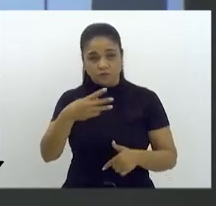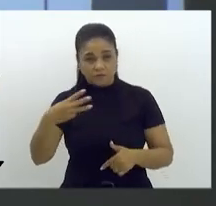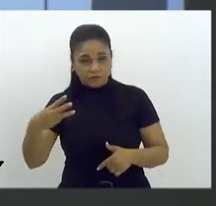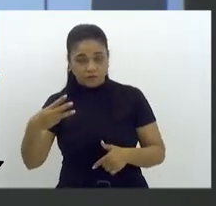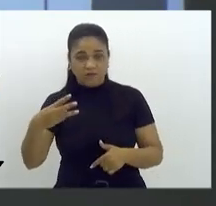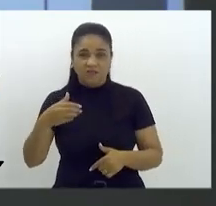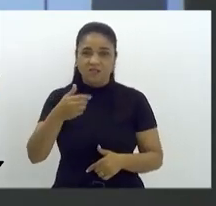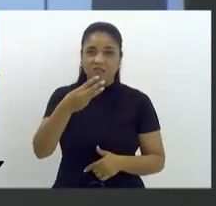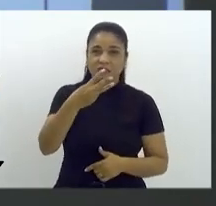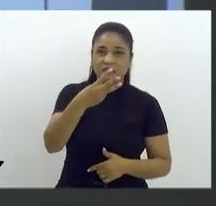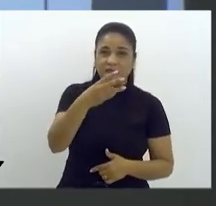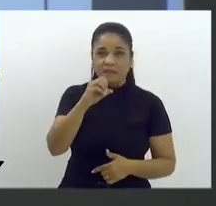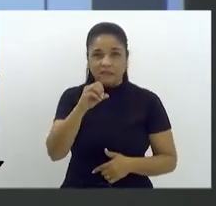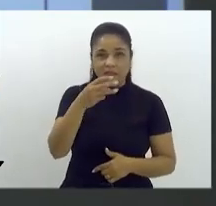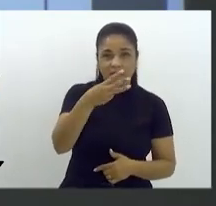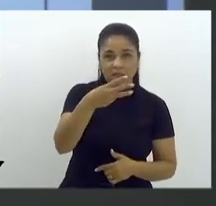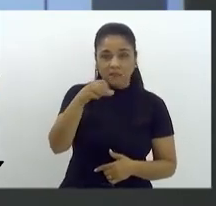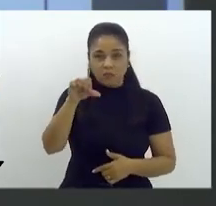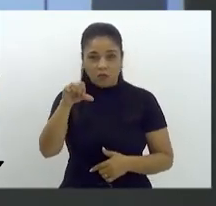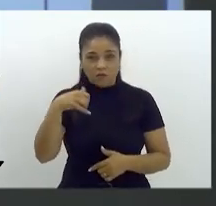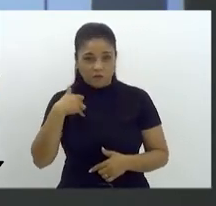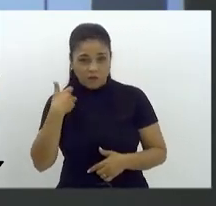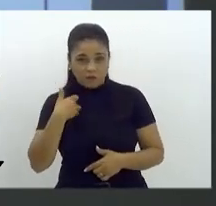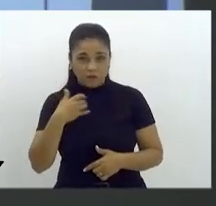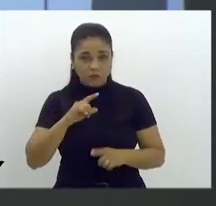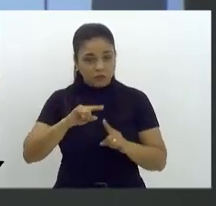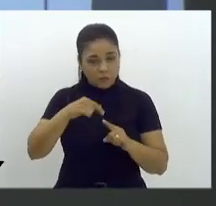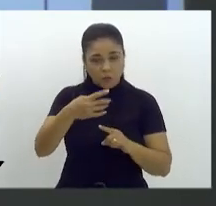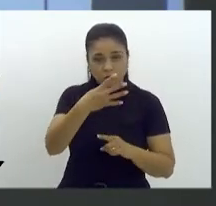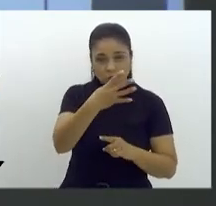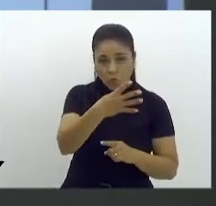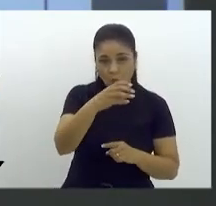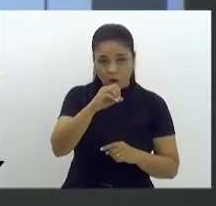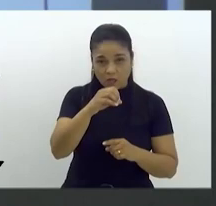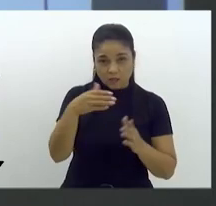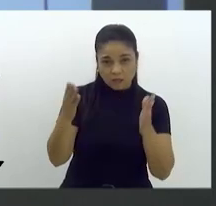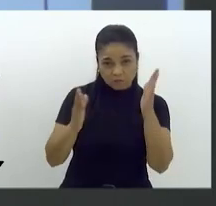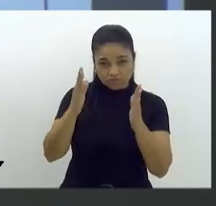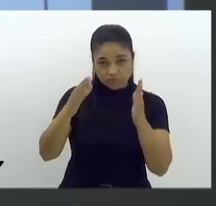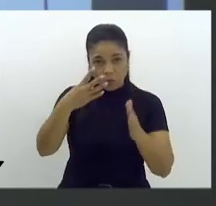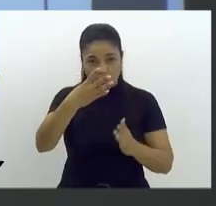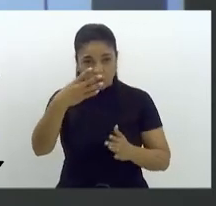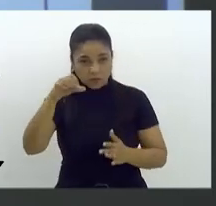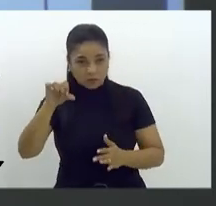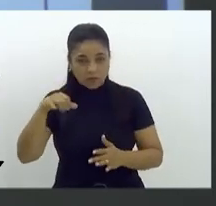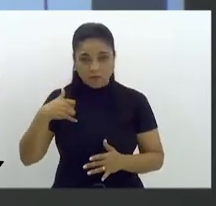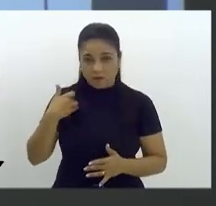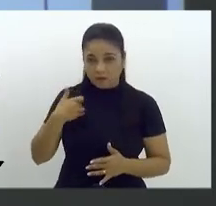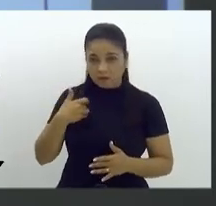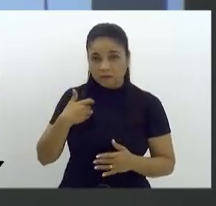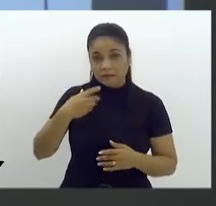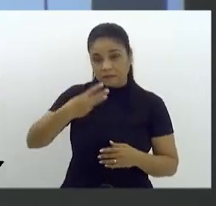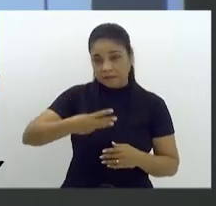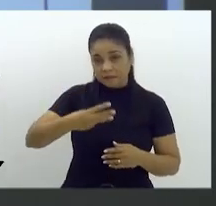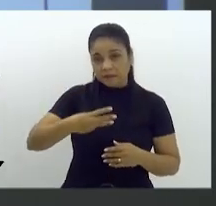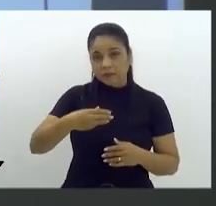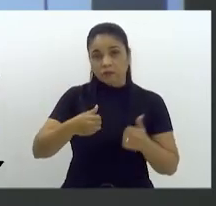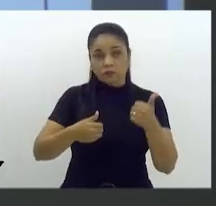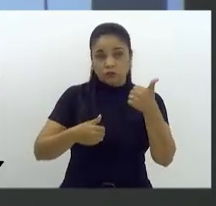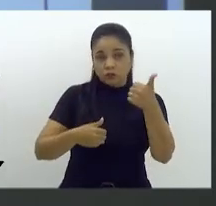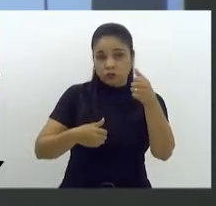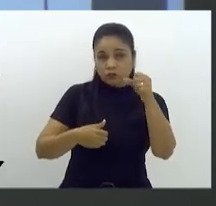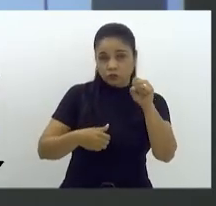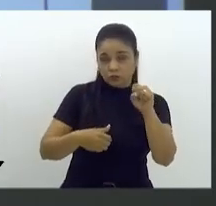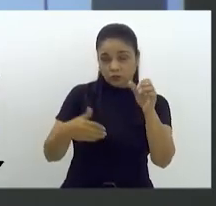na frente a faixa etária de 30 a 39 anos depois 40 49 anos e em terceiro 18 19 anos